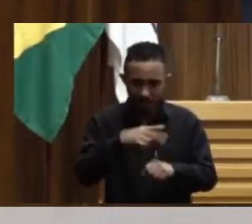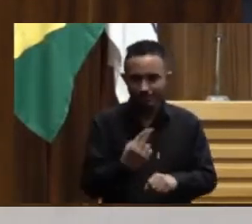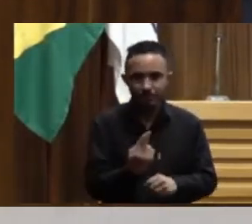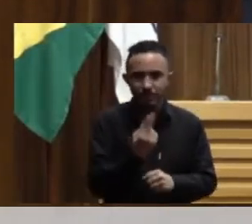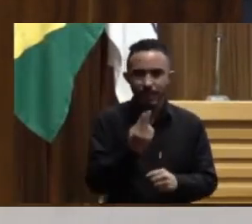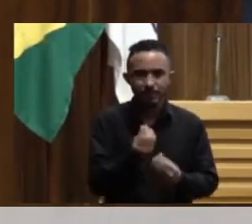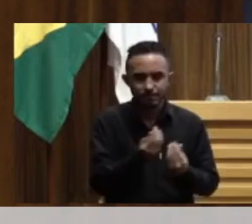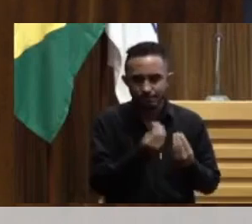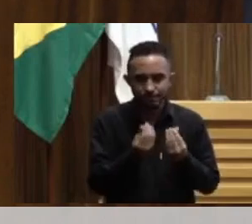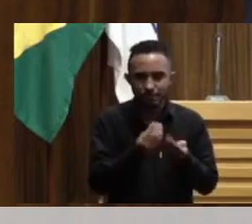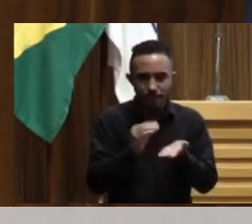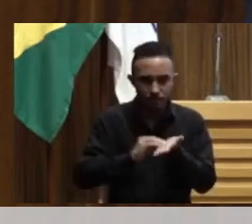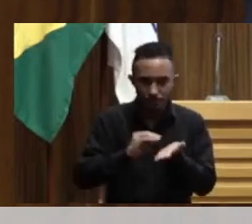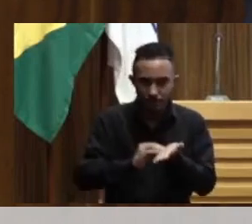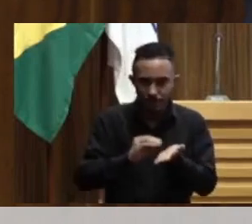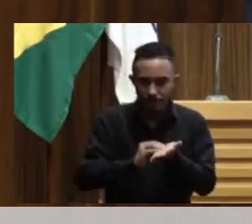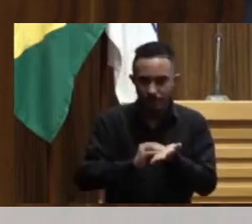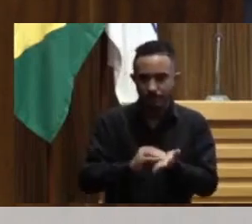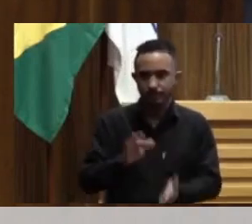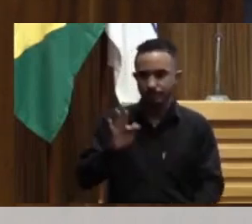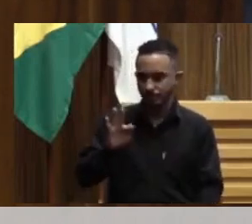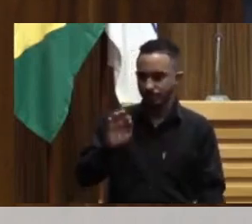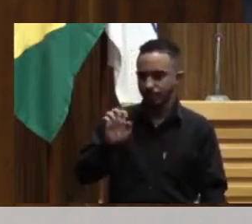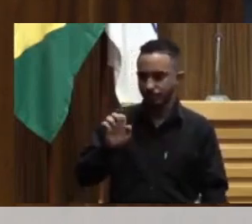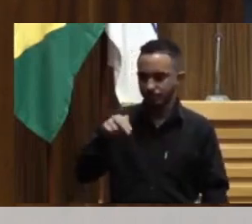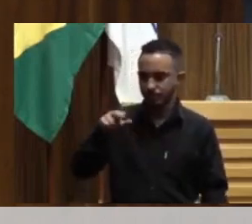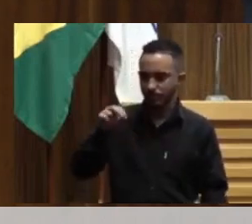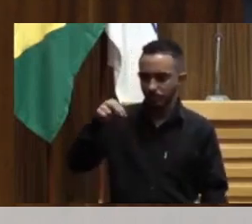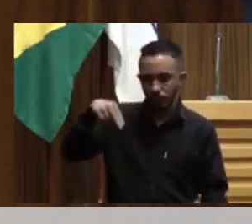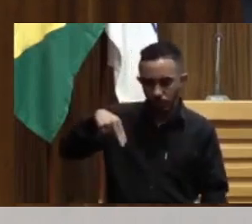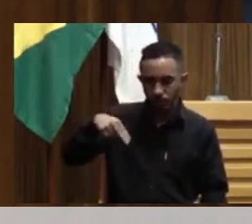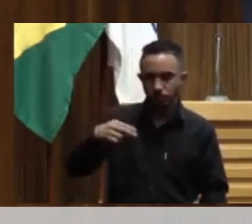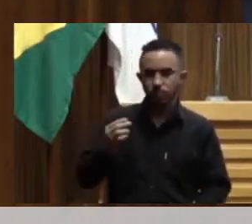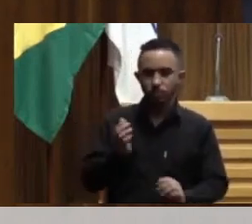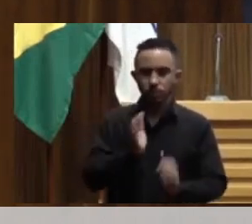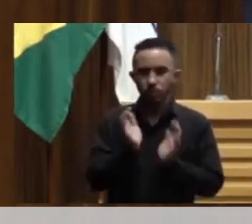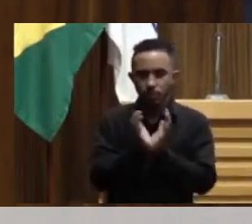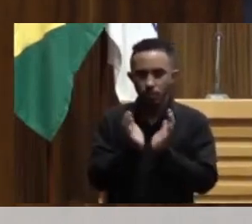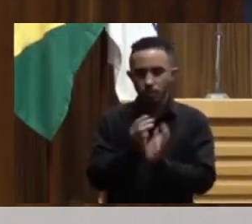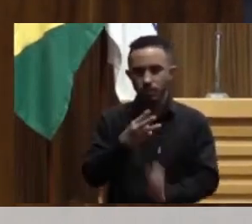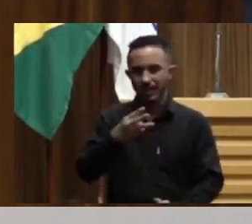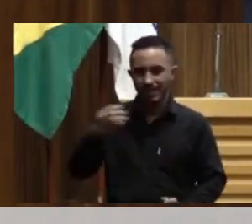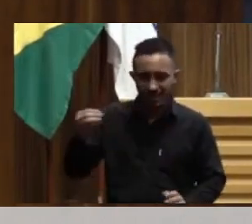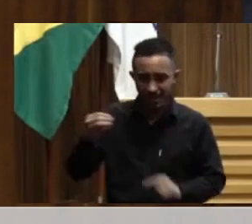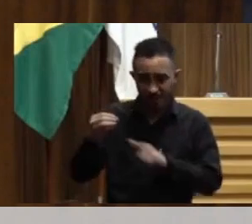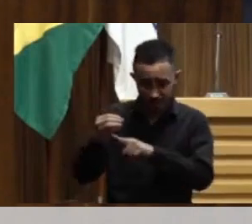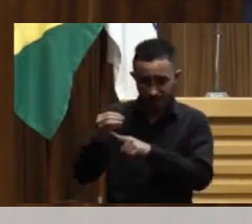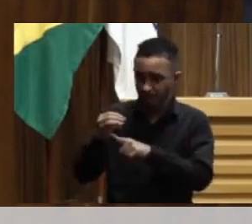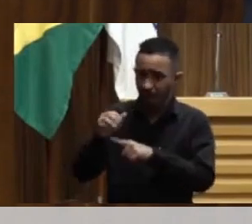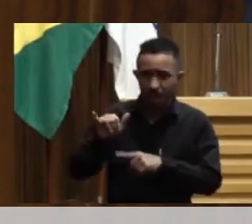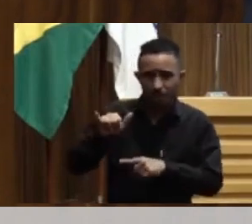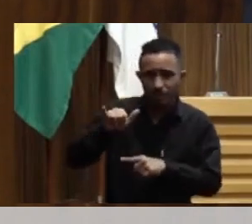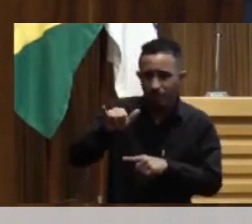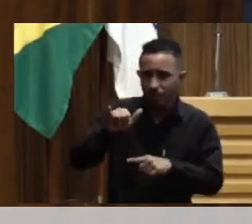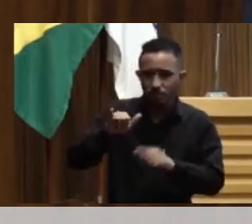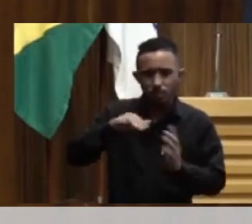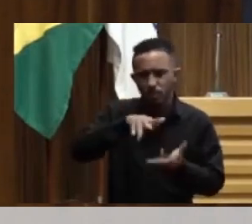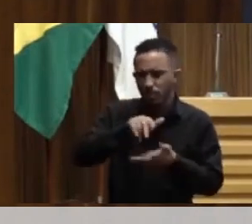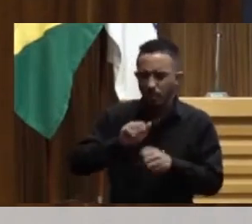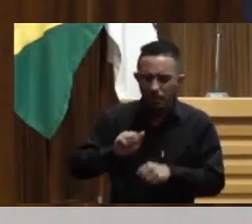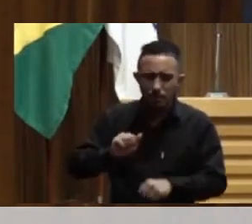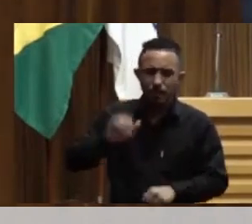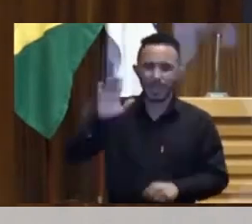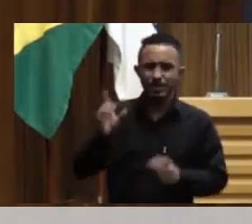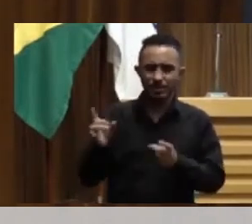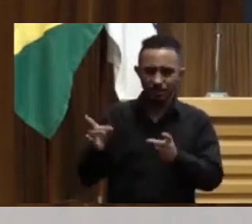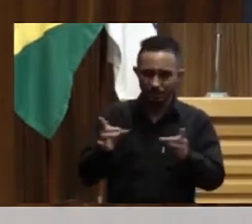insuficiente. O Phenom 300, na sua categoria, foi o avião mais vendido no mundo. Aliás,